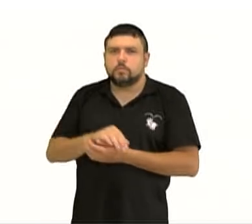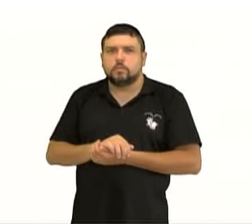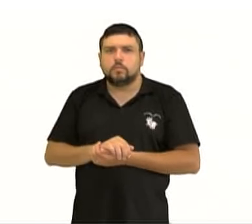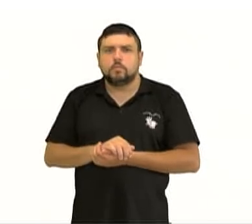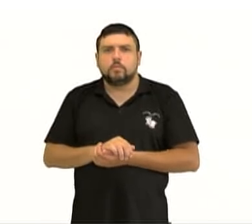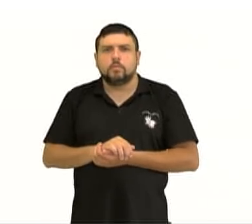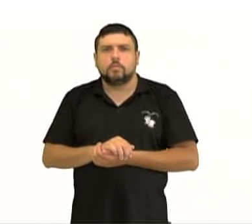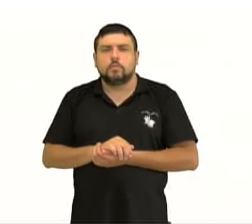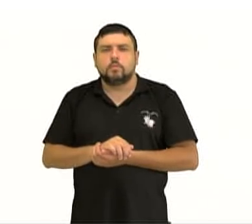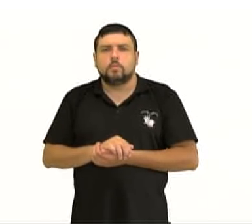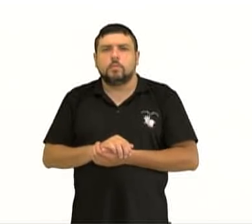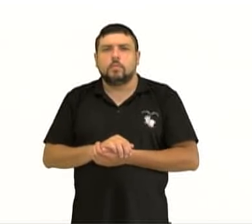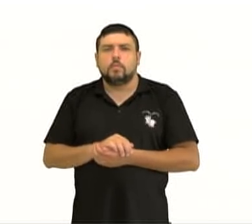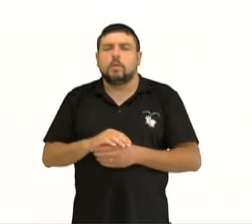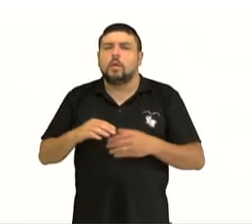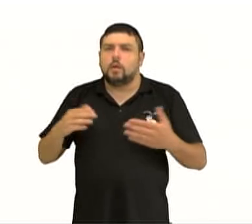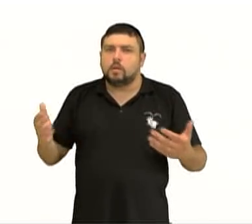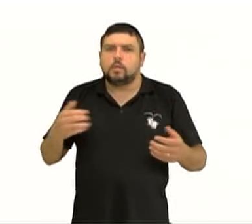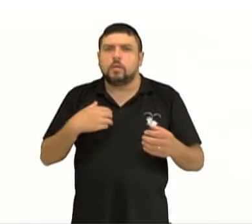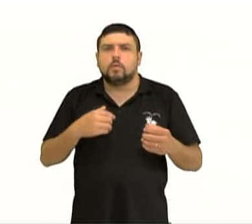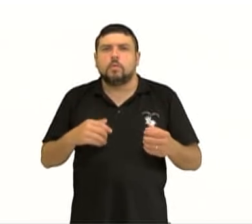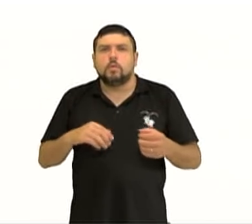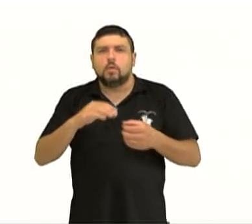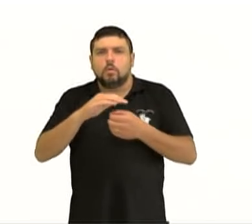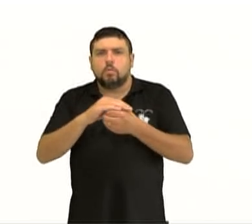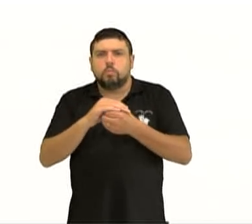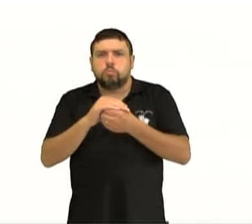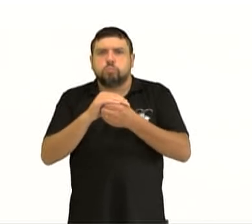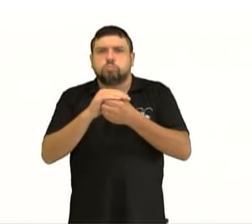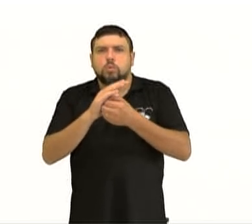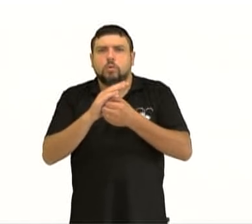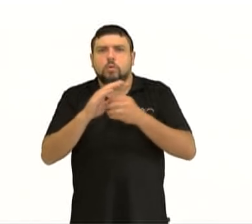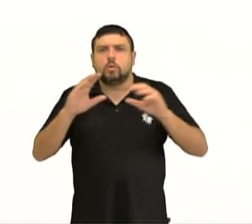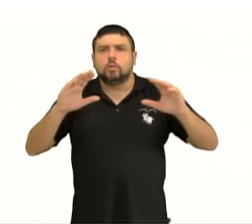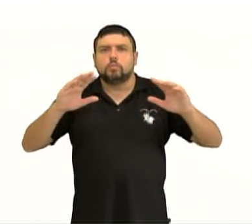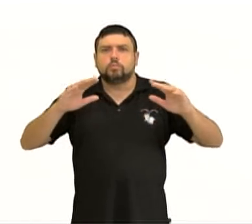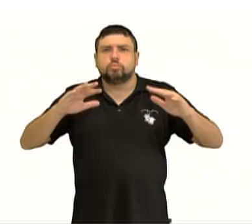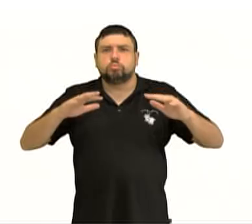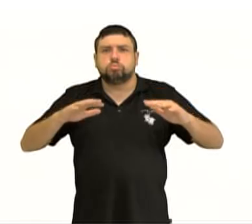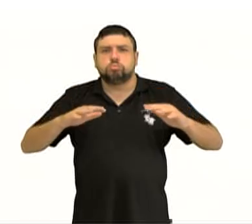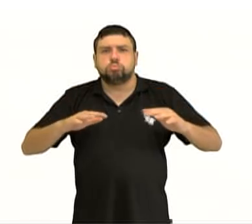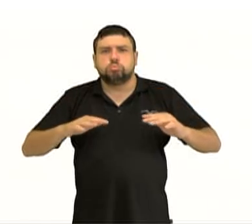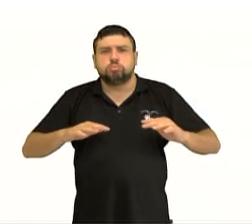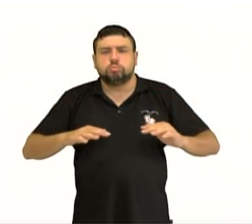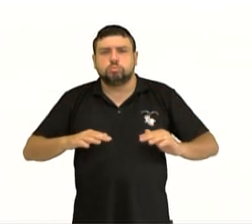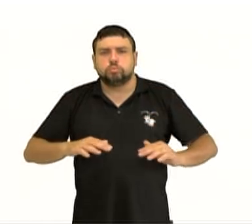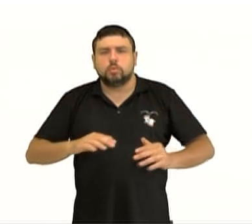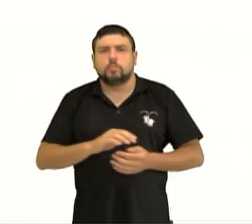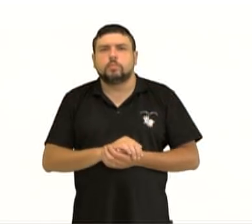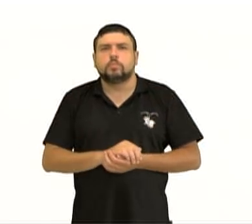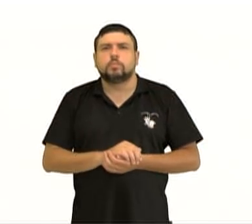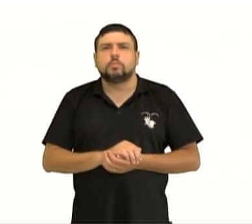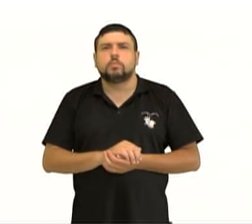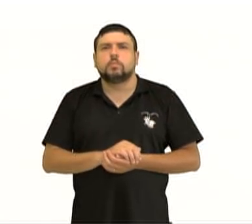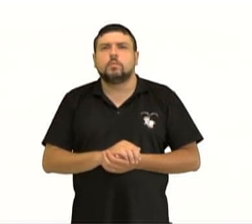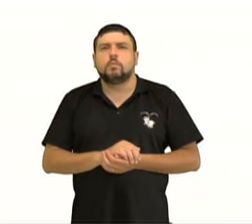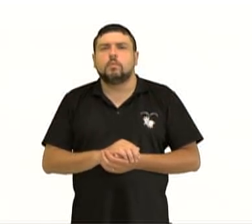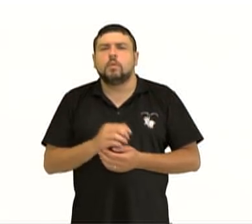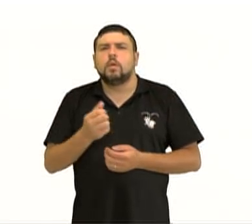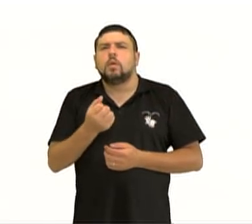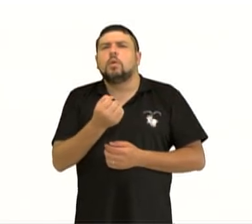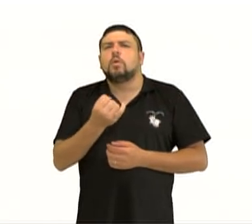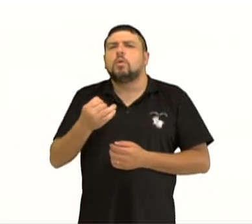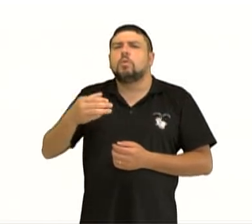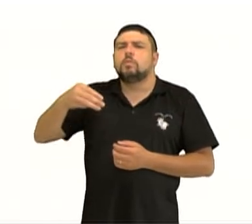um tanque, né? Então, vamos transformar essa ideia em um gráfico matemático. Quantos minutos decorreram até